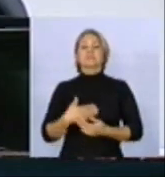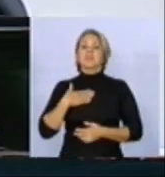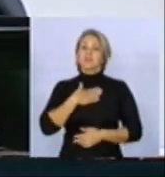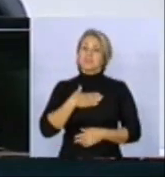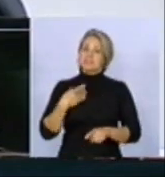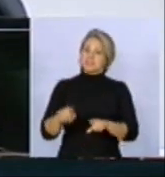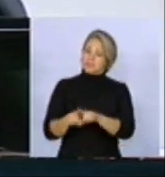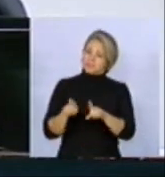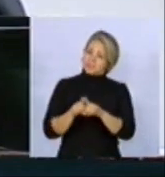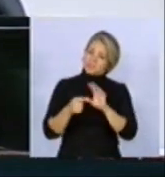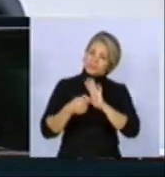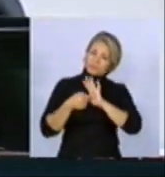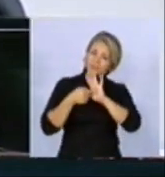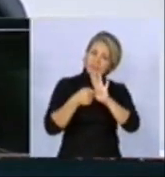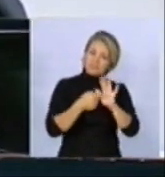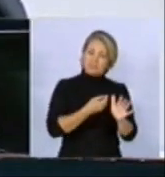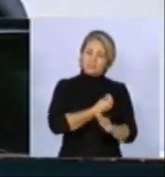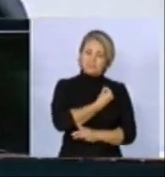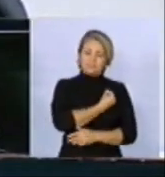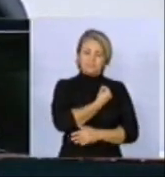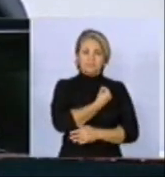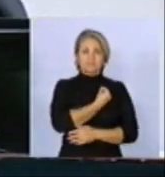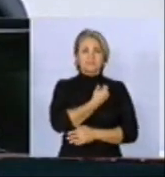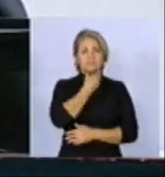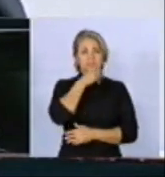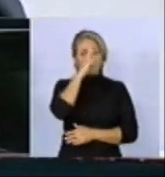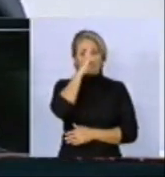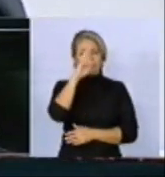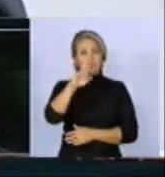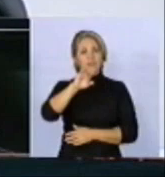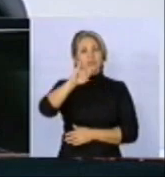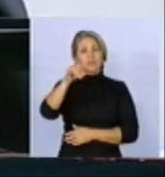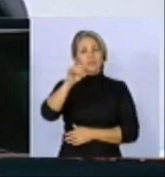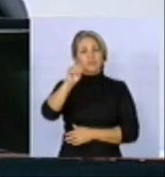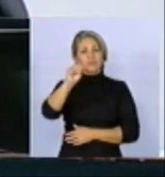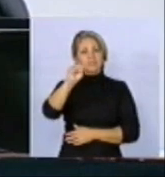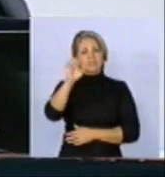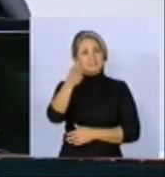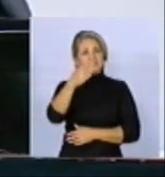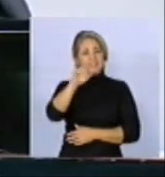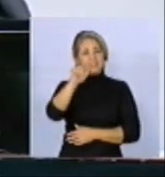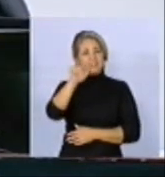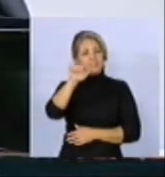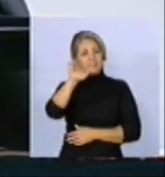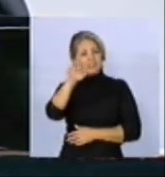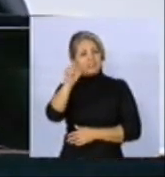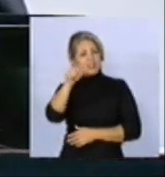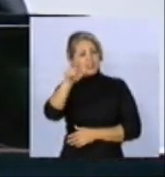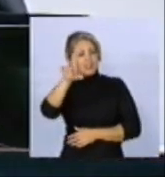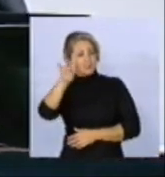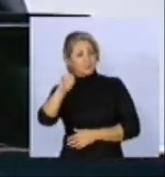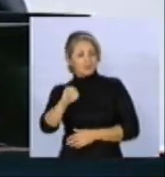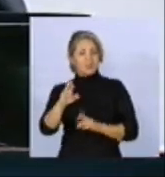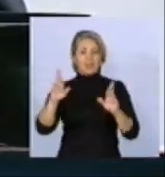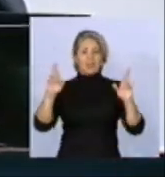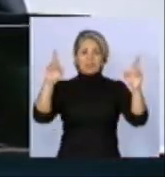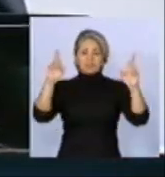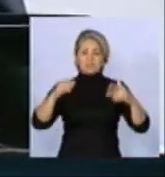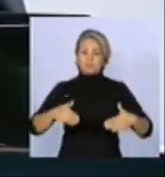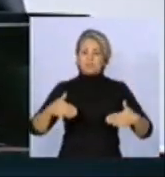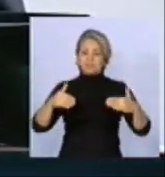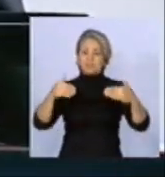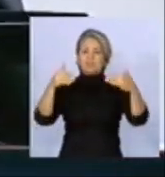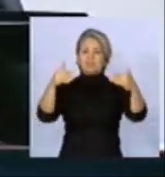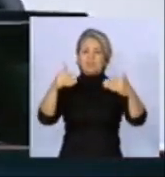também de manifestar a presença do Dr José Gerardo fontelles representante do Ministério da Agricultura